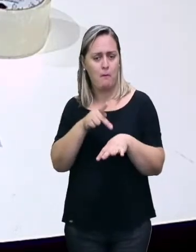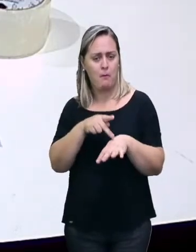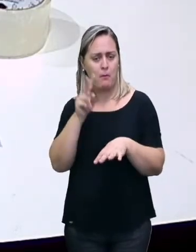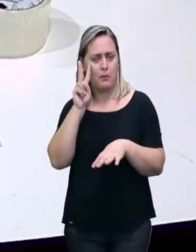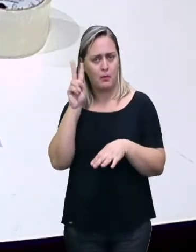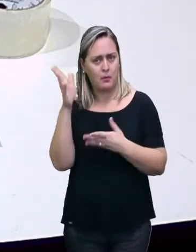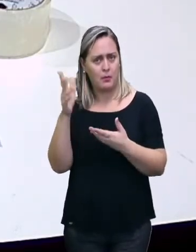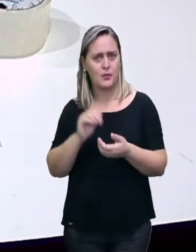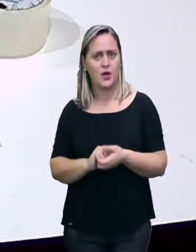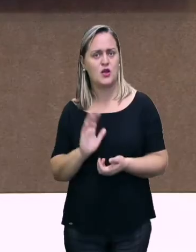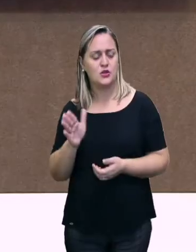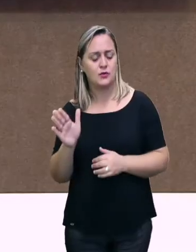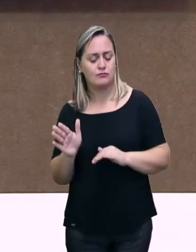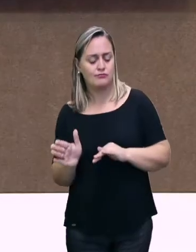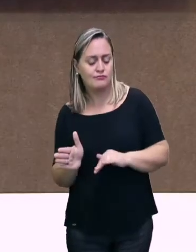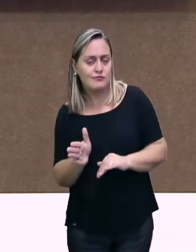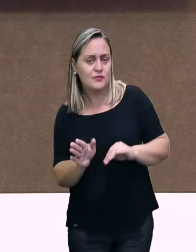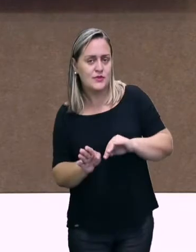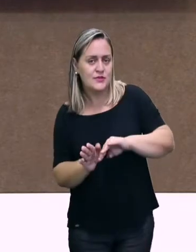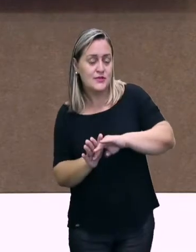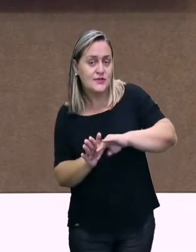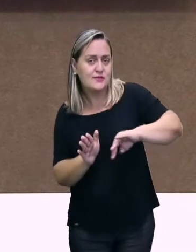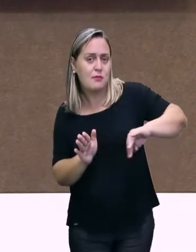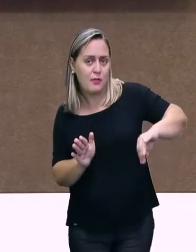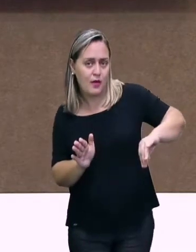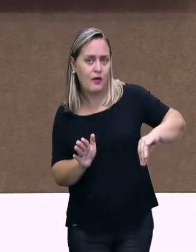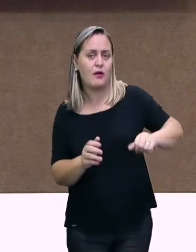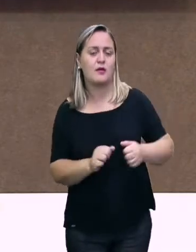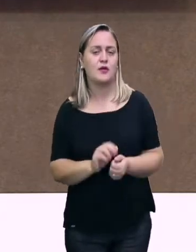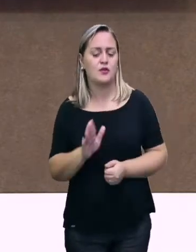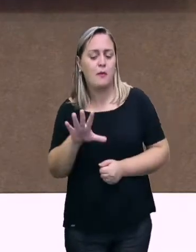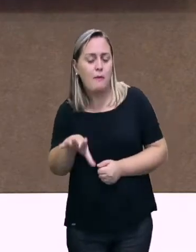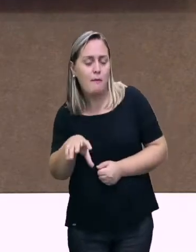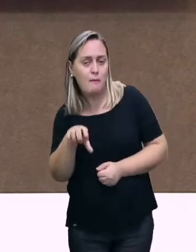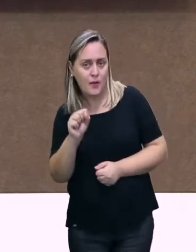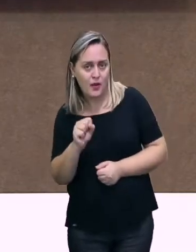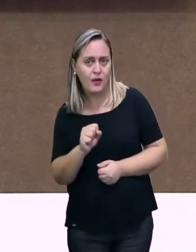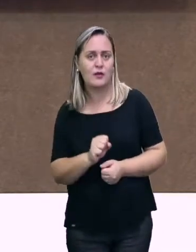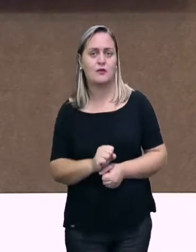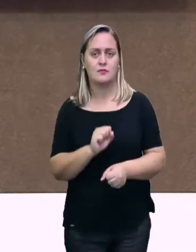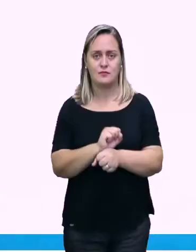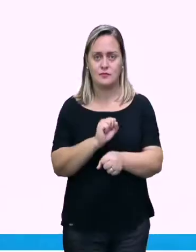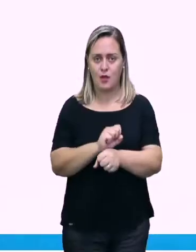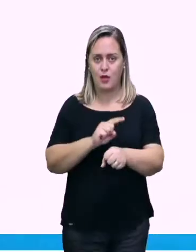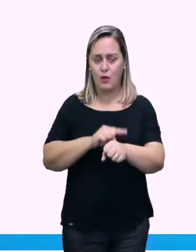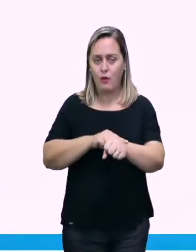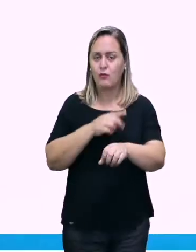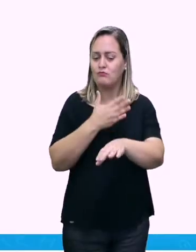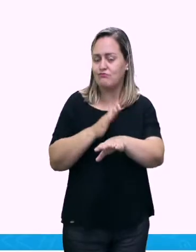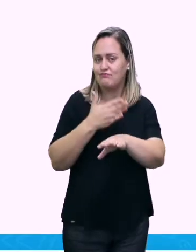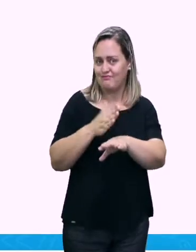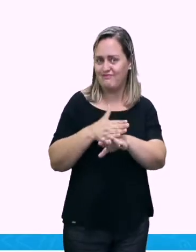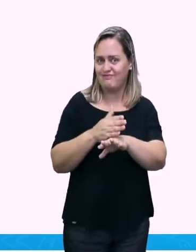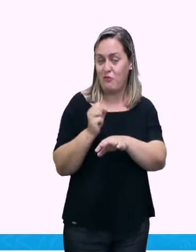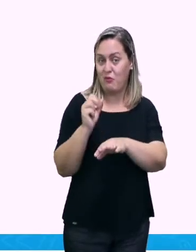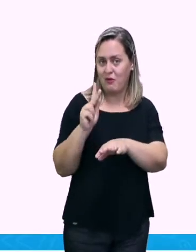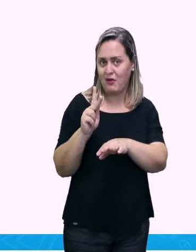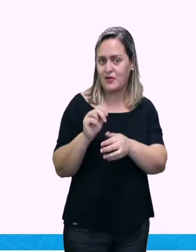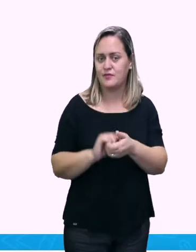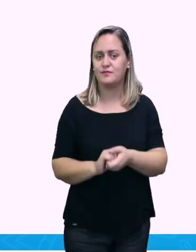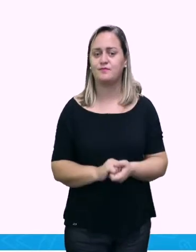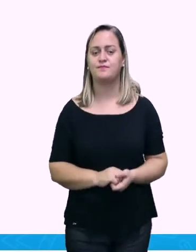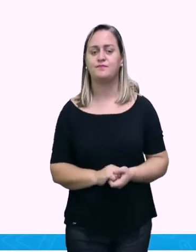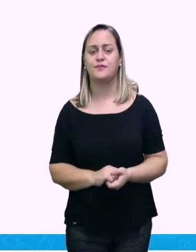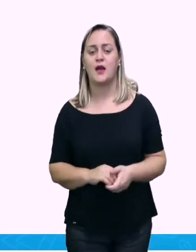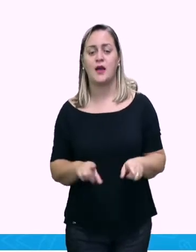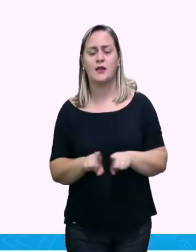você fazer aqui comigo, eu vou ensinar para você. E também nós vamos fazer, gente, um quebra-cabeça. Deixa eu voltar